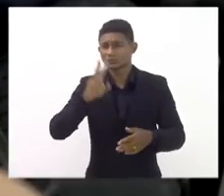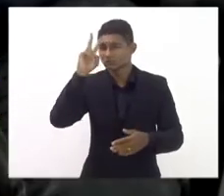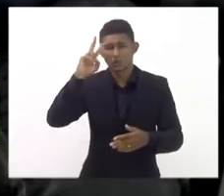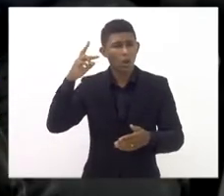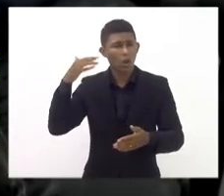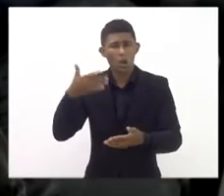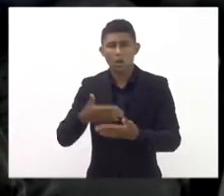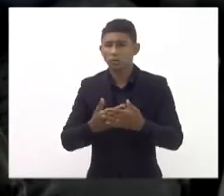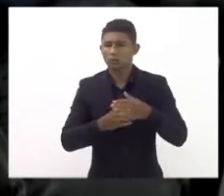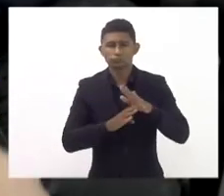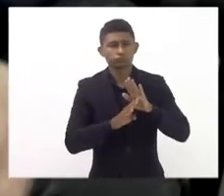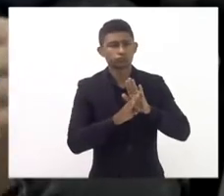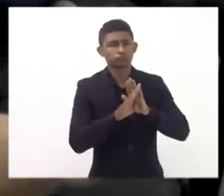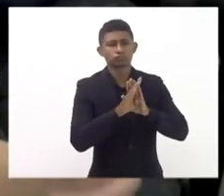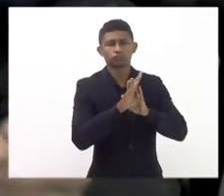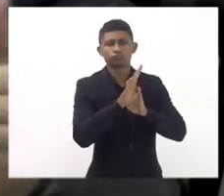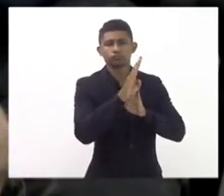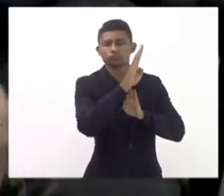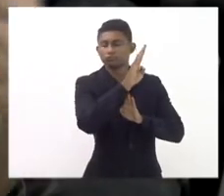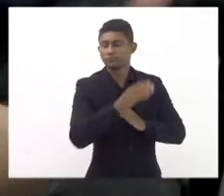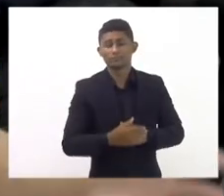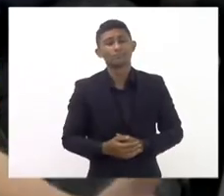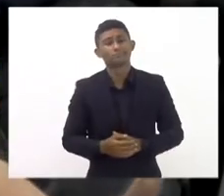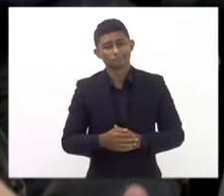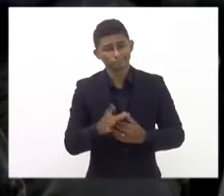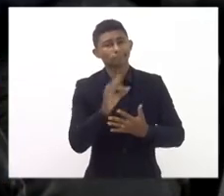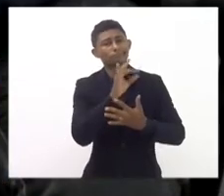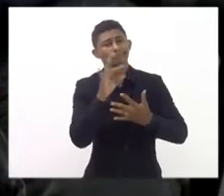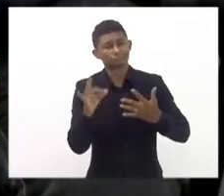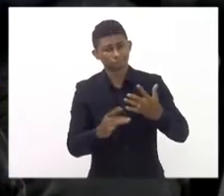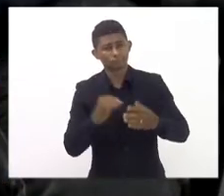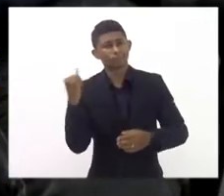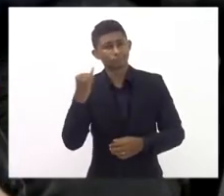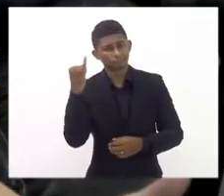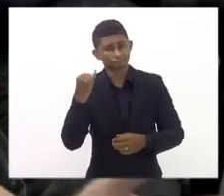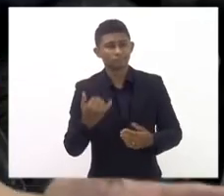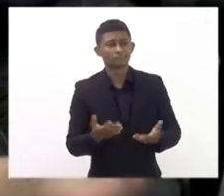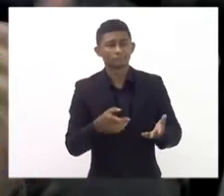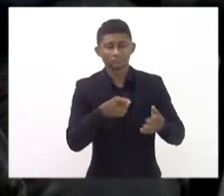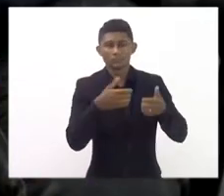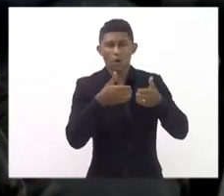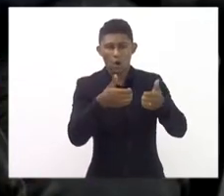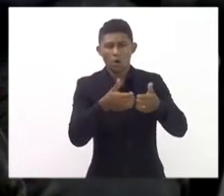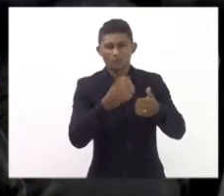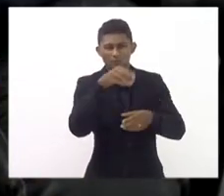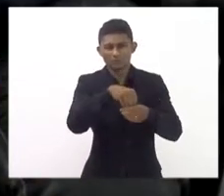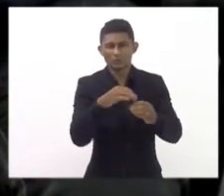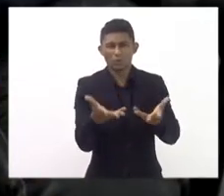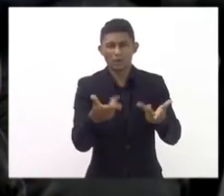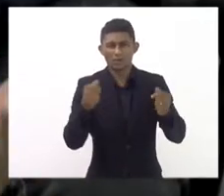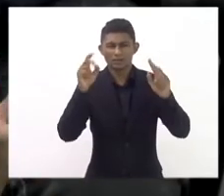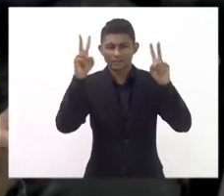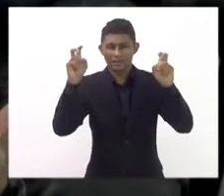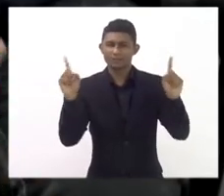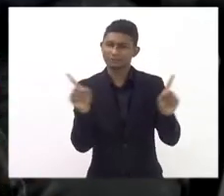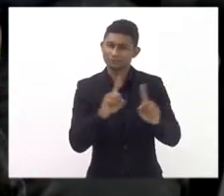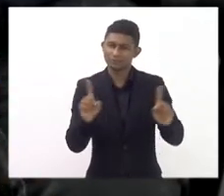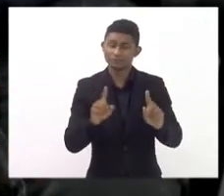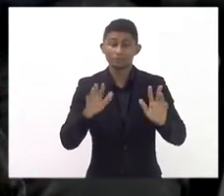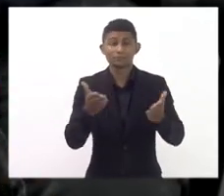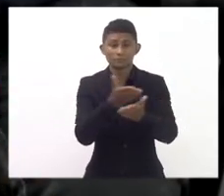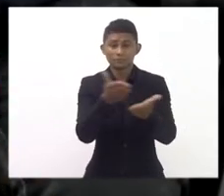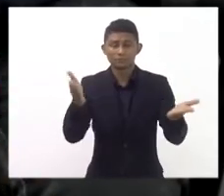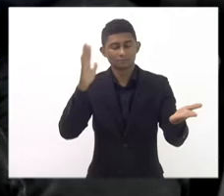outros, são outros detalhes que são importantes. O debate aqui não é a qualidade do transporte, mas se for dentro da cabeça de